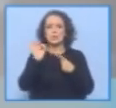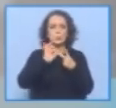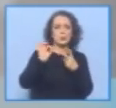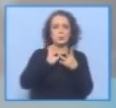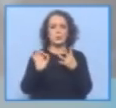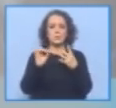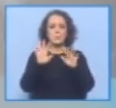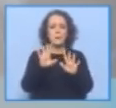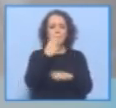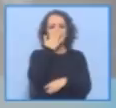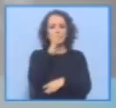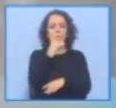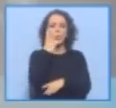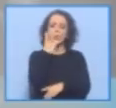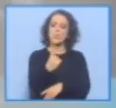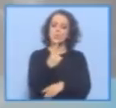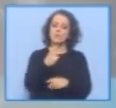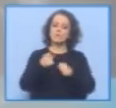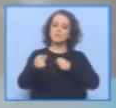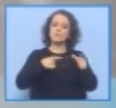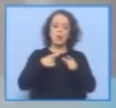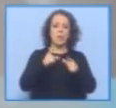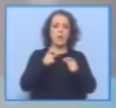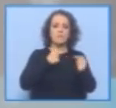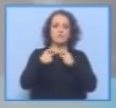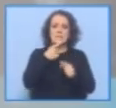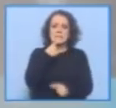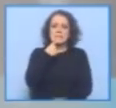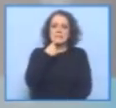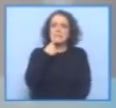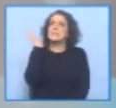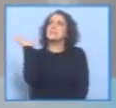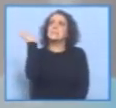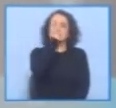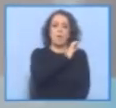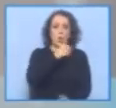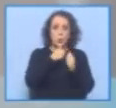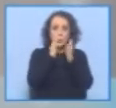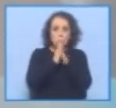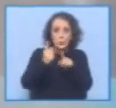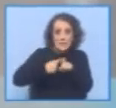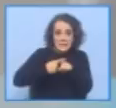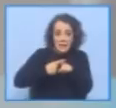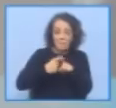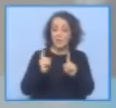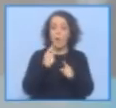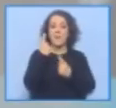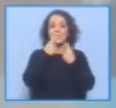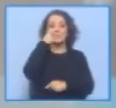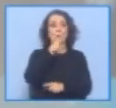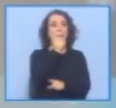que parece não há uma estrela, há uma constelação de estrelas, nem todas interessam, não é? As pessoas seguem por vezes